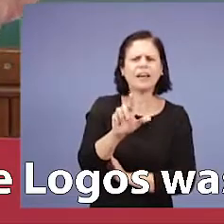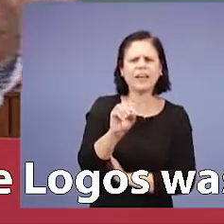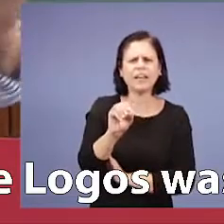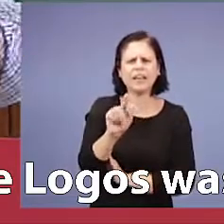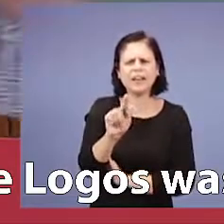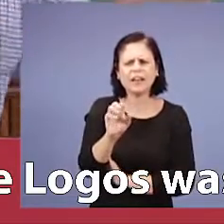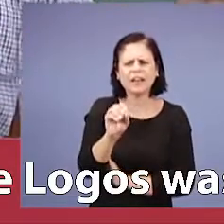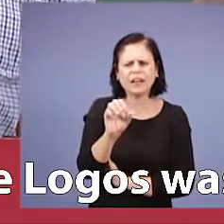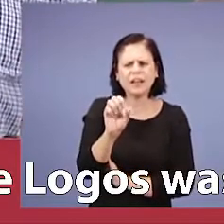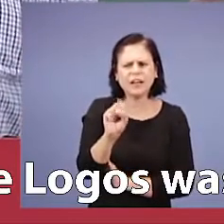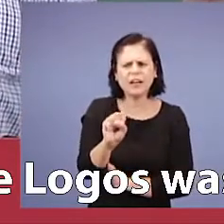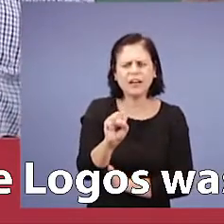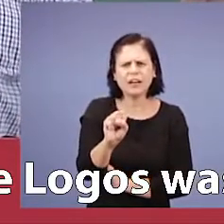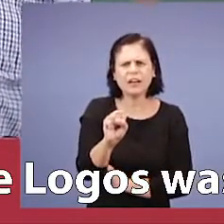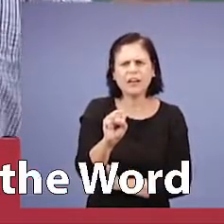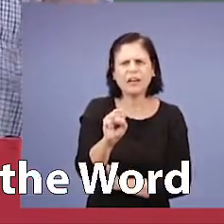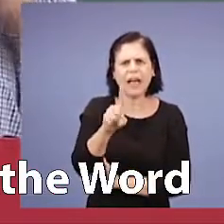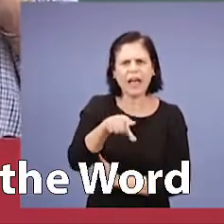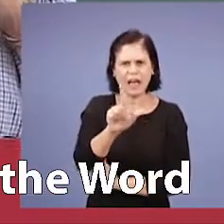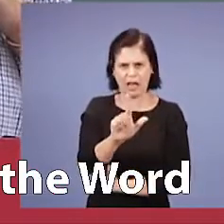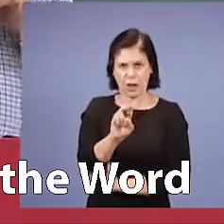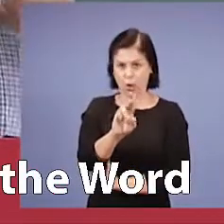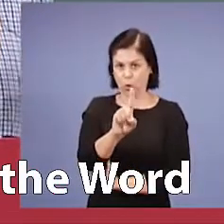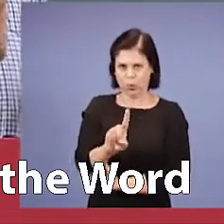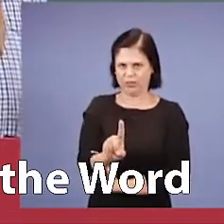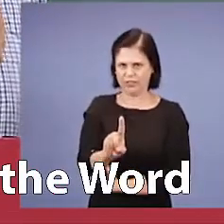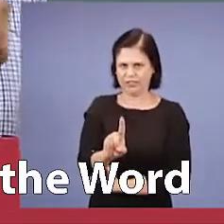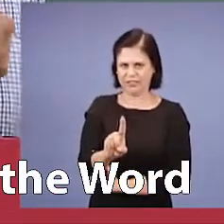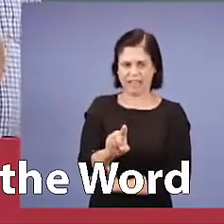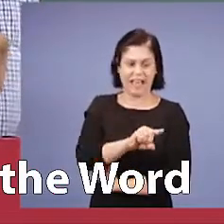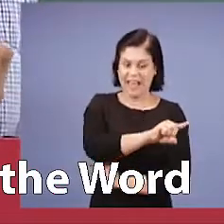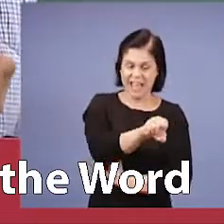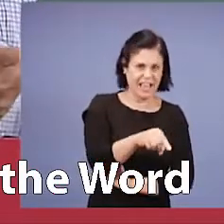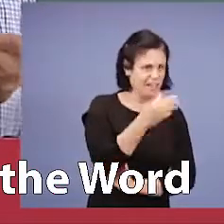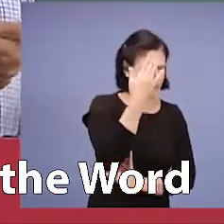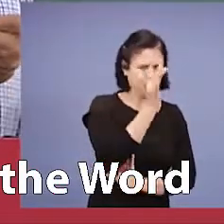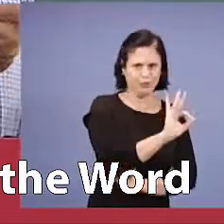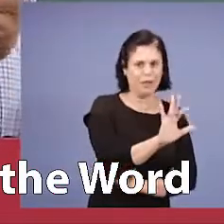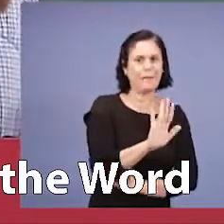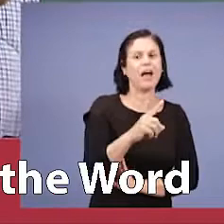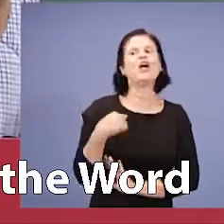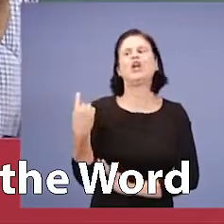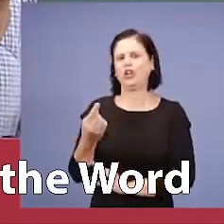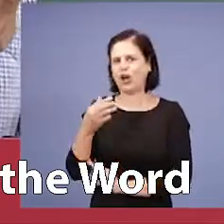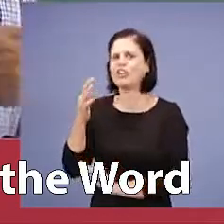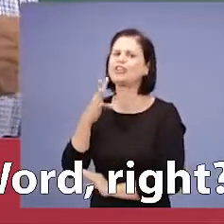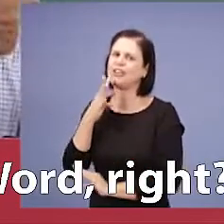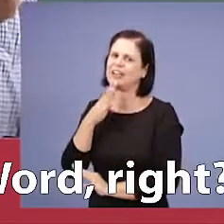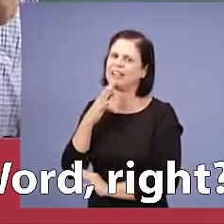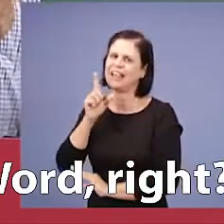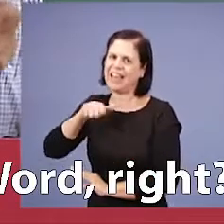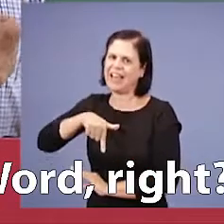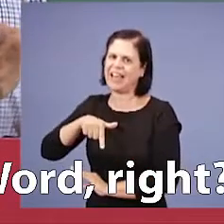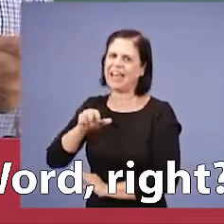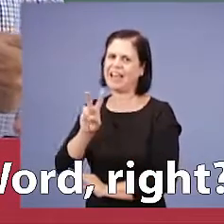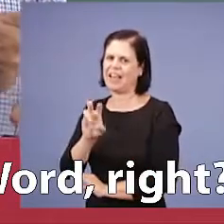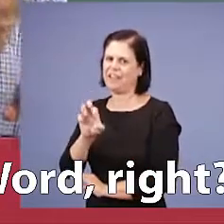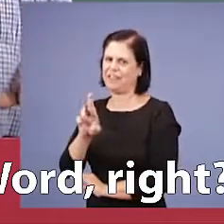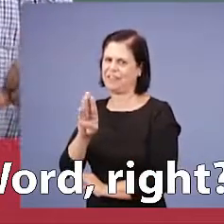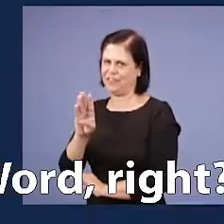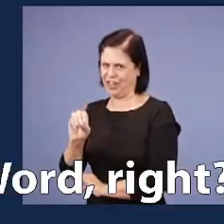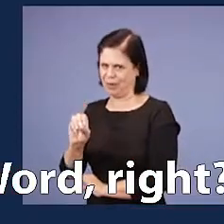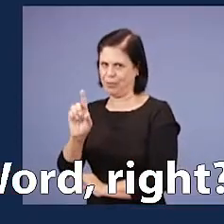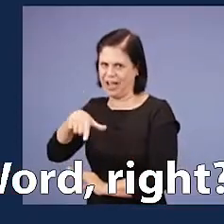pilotos não sabia que eram jogos mas nós sabemos que teólogos é o verbo então no princípio